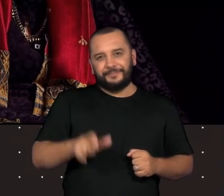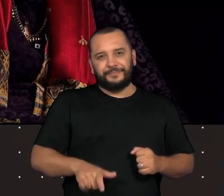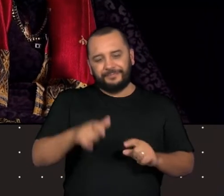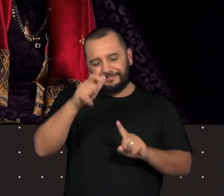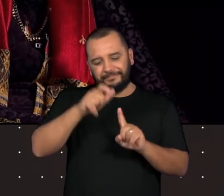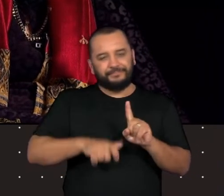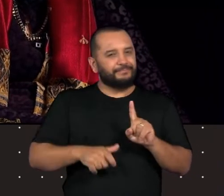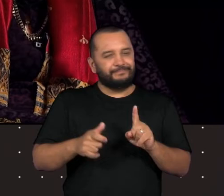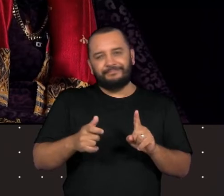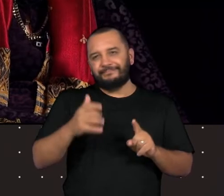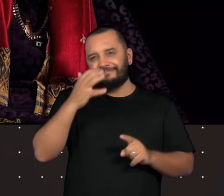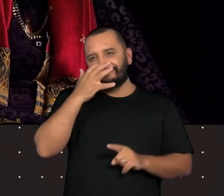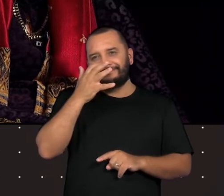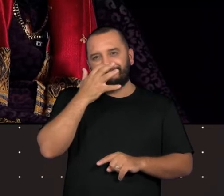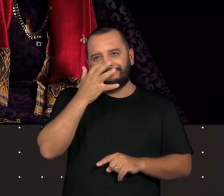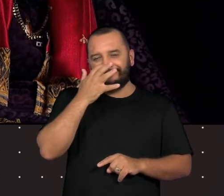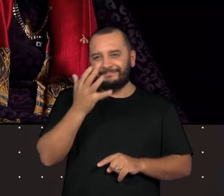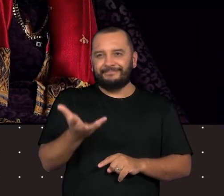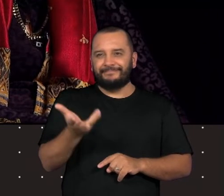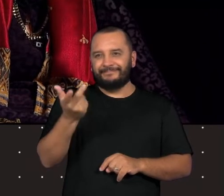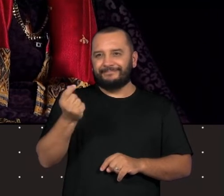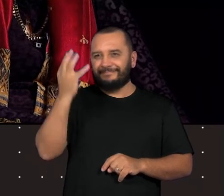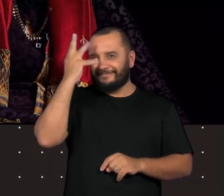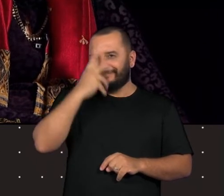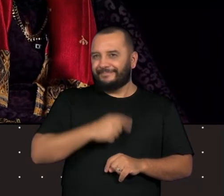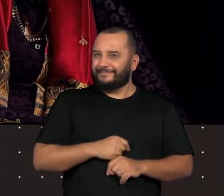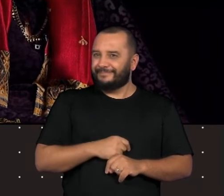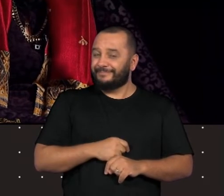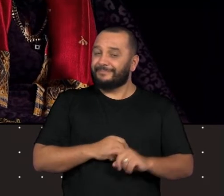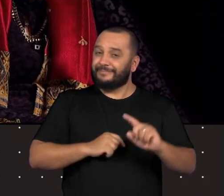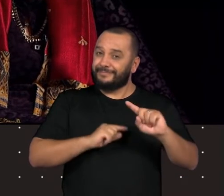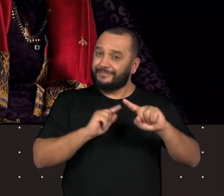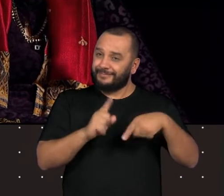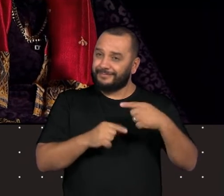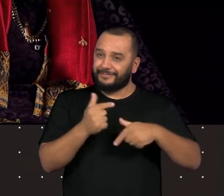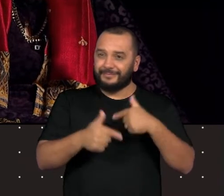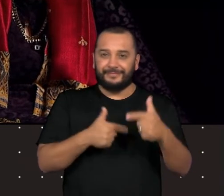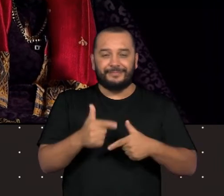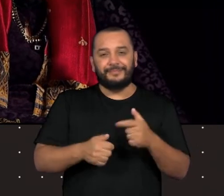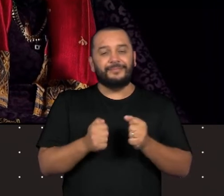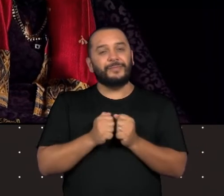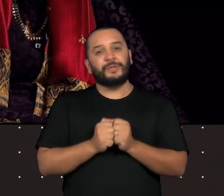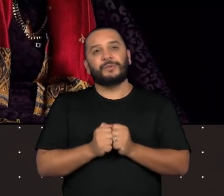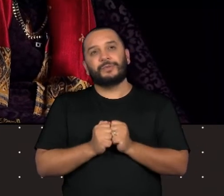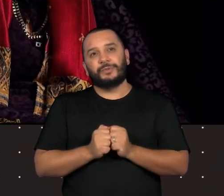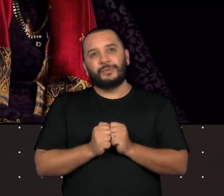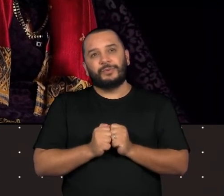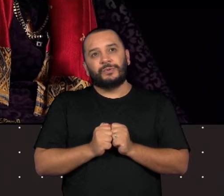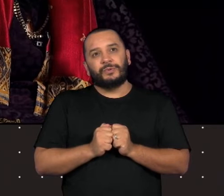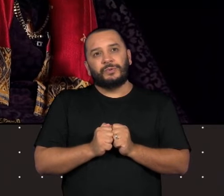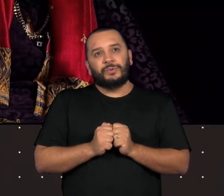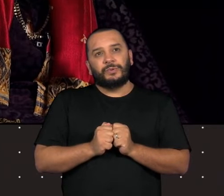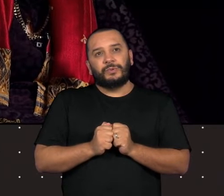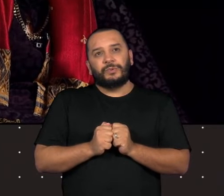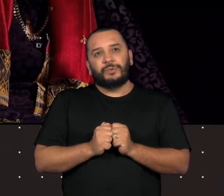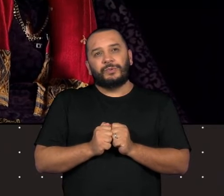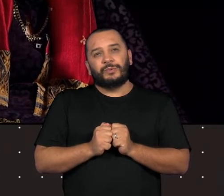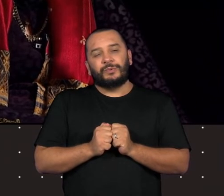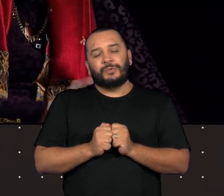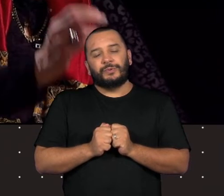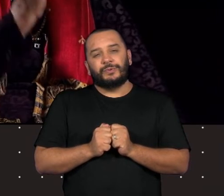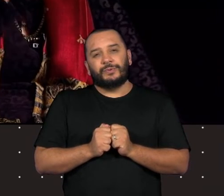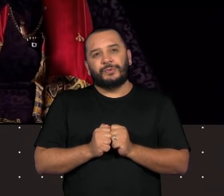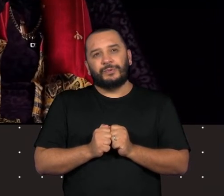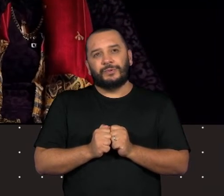Bela atriz. Depois, trabalhamos juntos de novo, fazendo uma novela